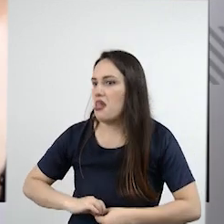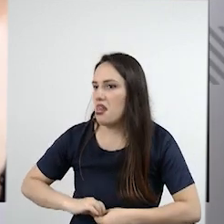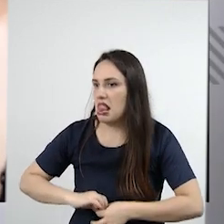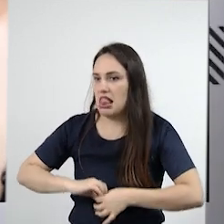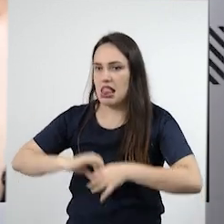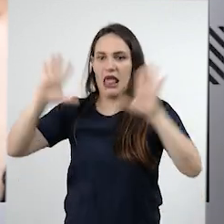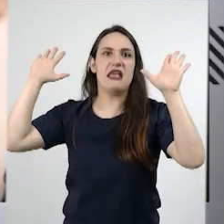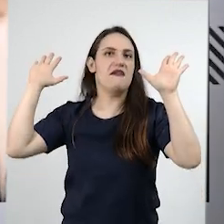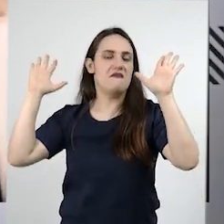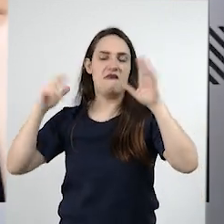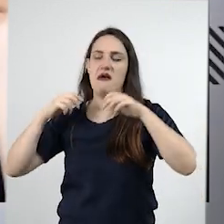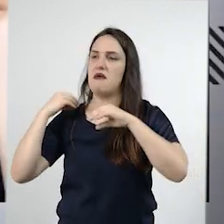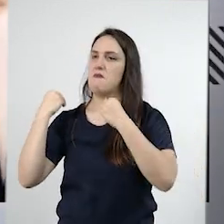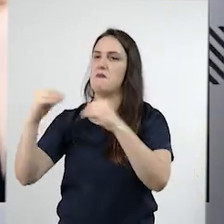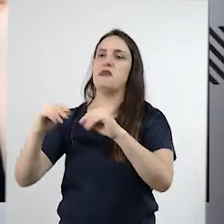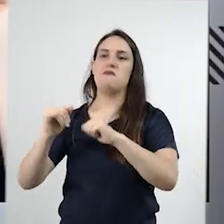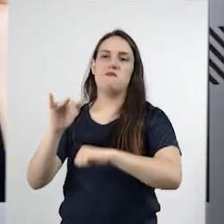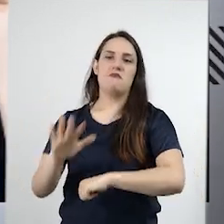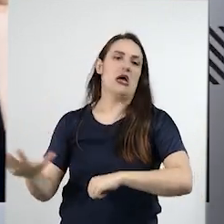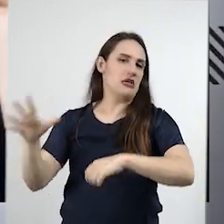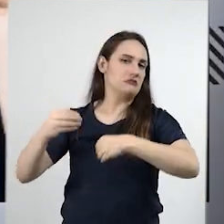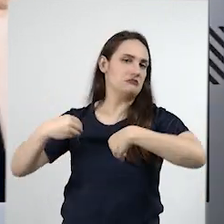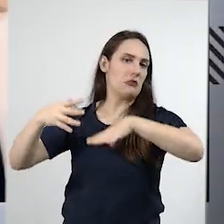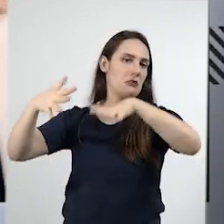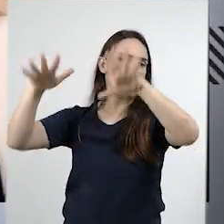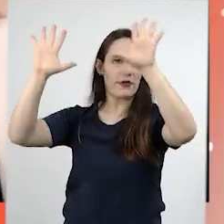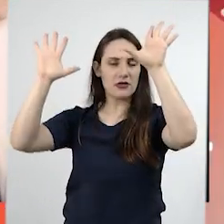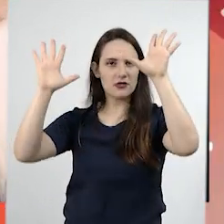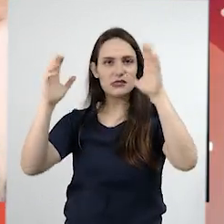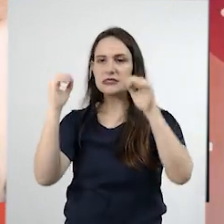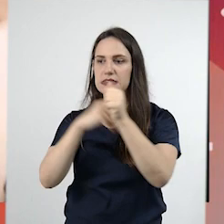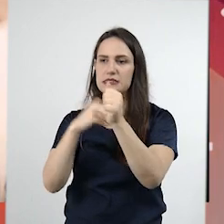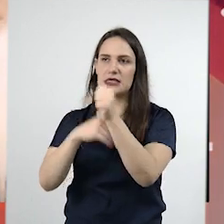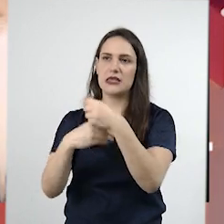confortáveis ao se relacionarem via redes sociais, não é, Fernanda?